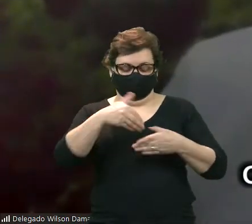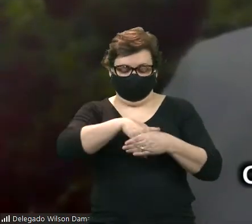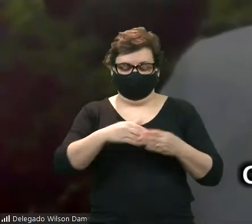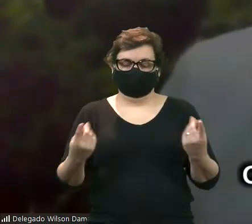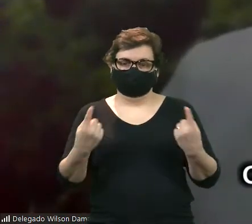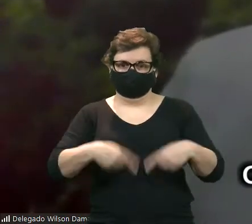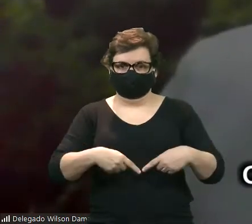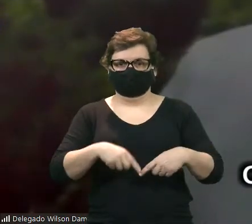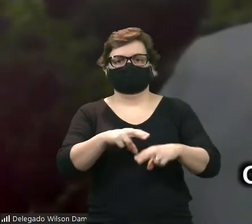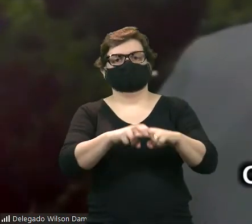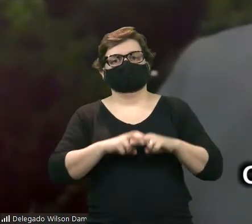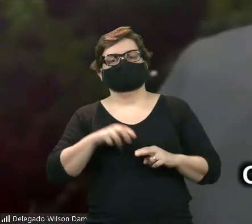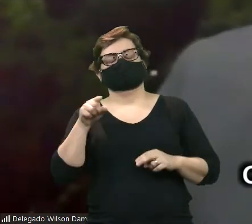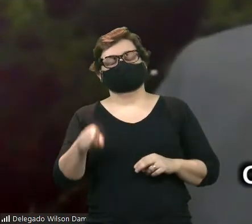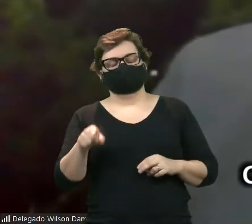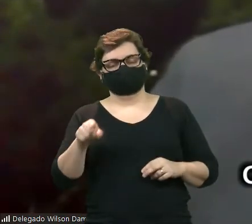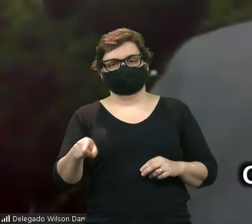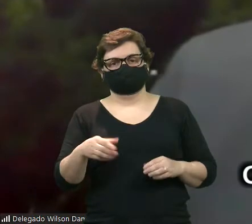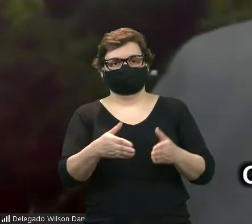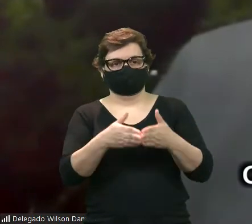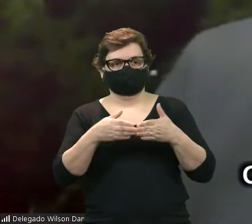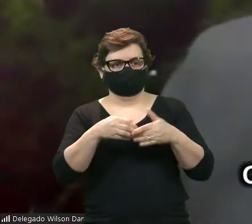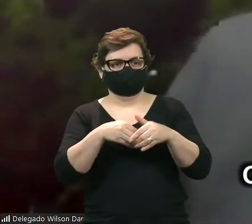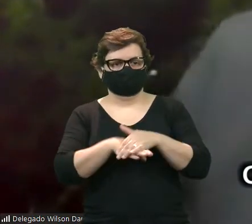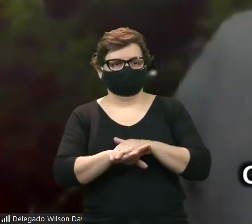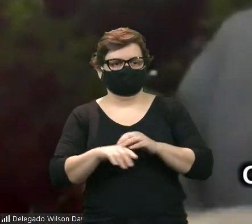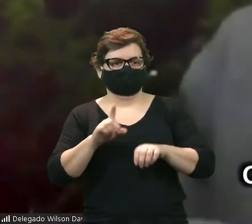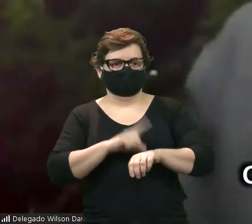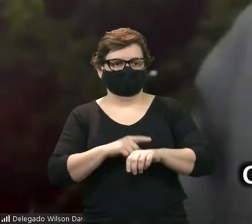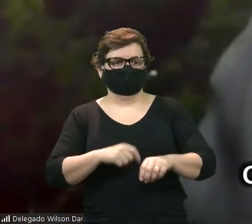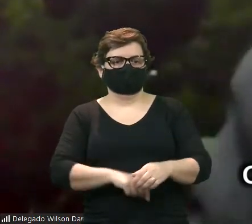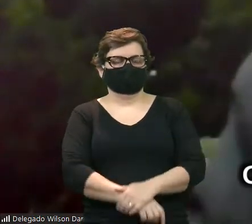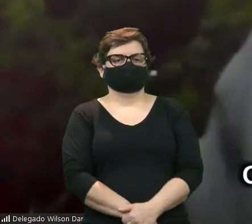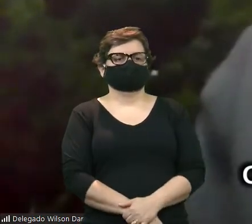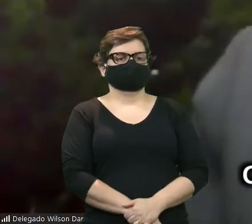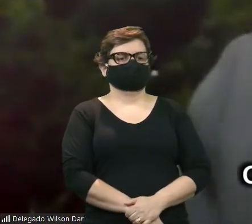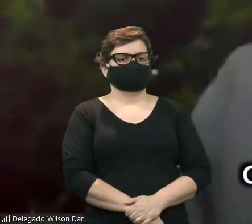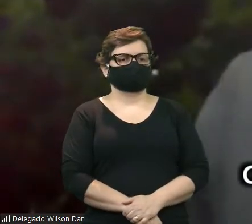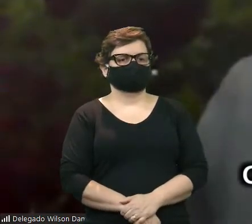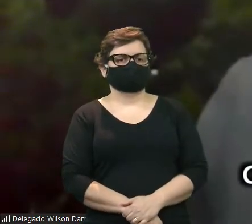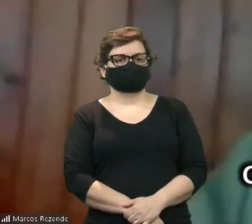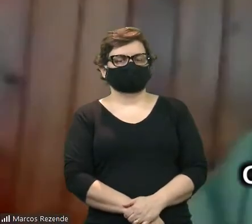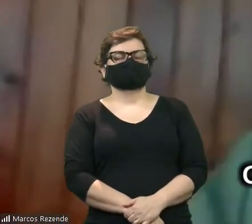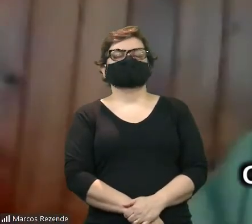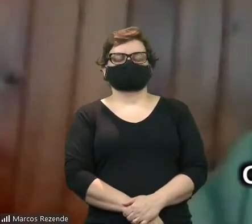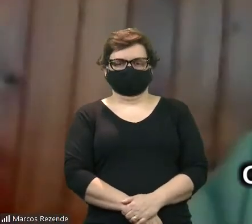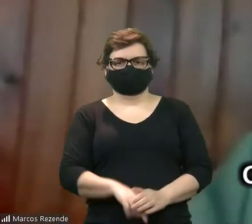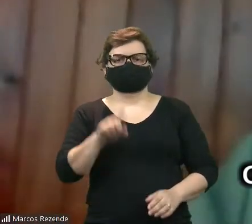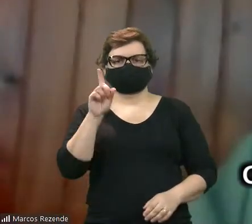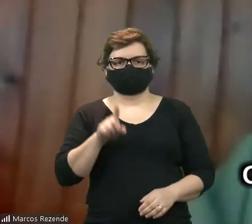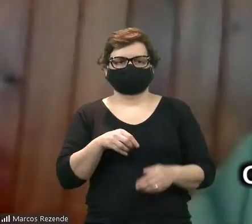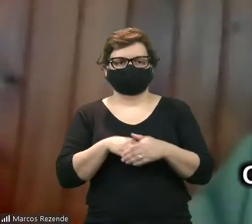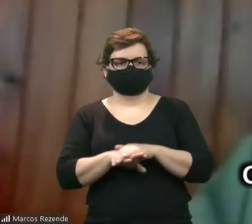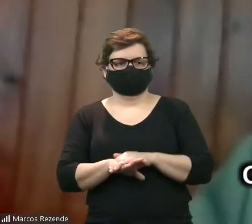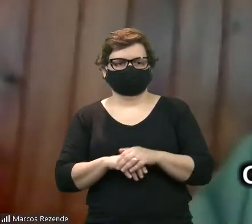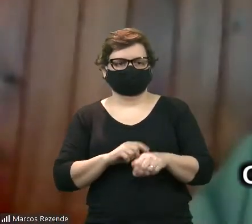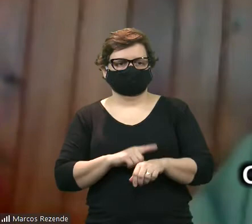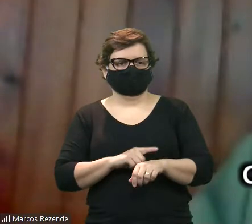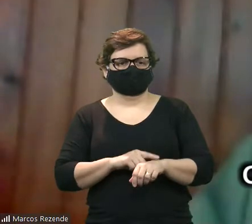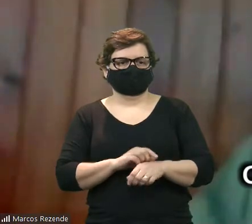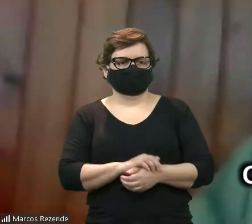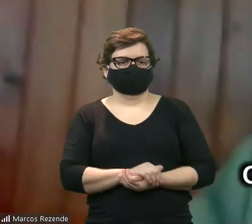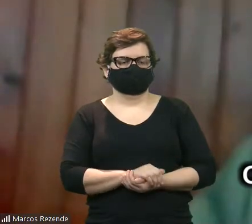por conta disso e peço a reserva do meu voto, do meu tempo. O tempo de Vossa Excelência será